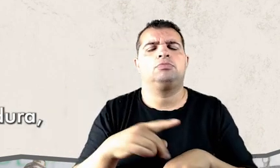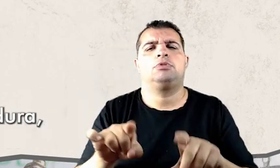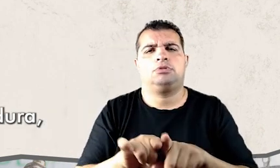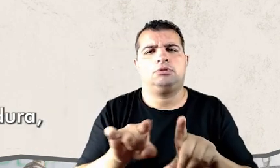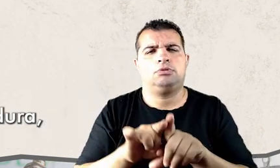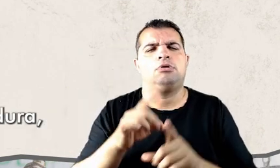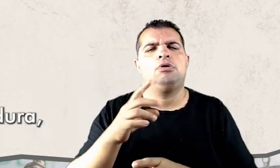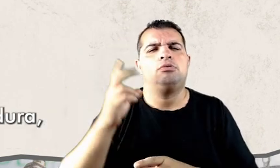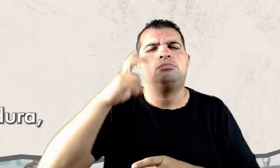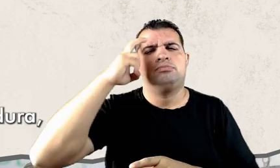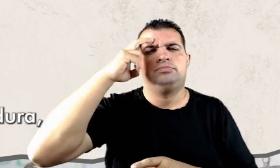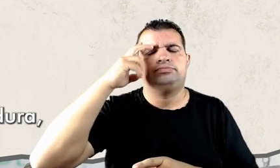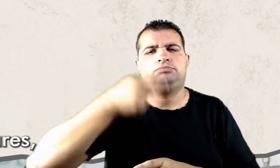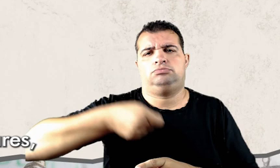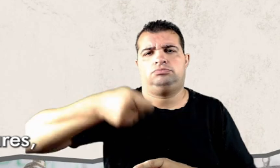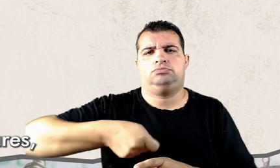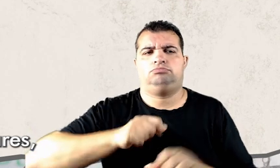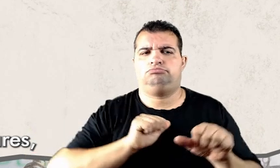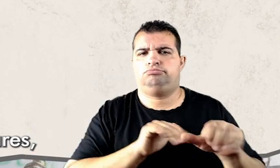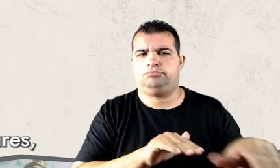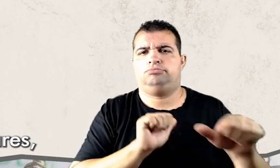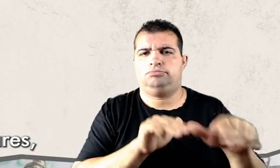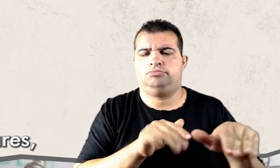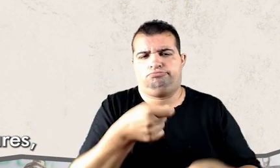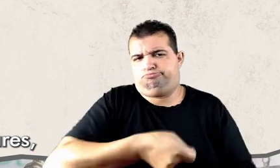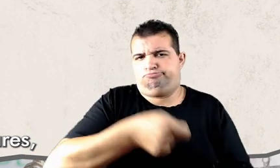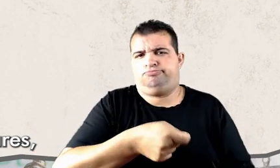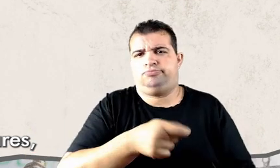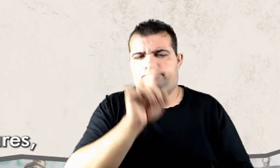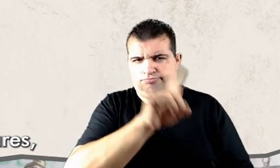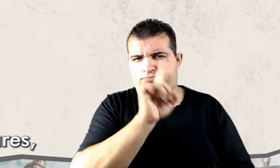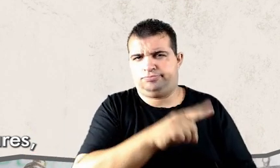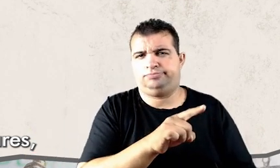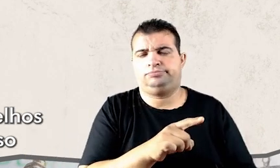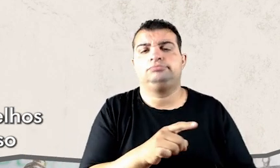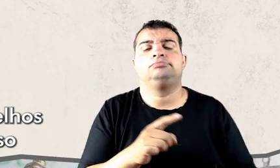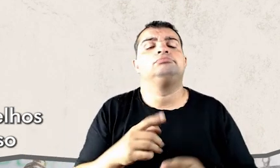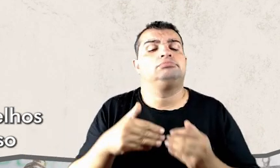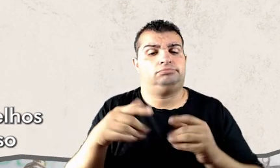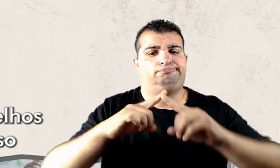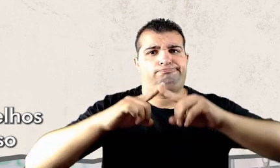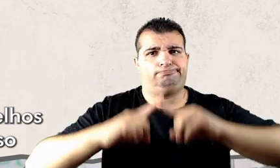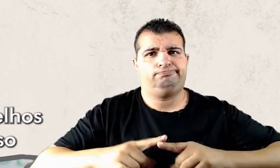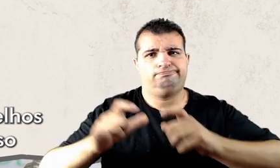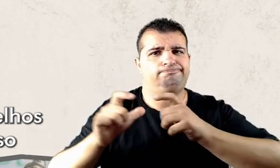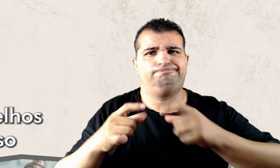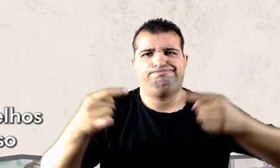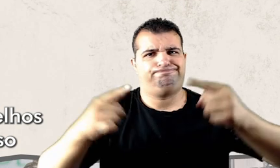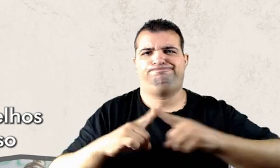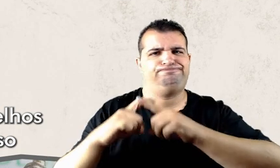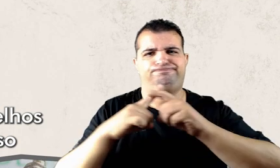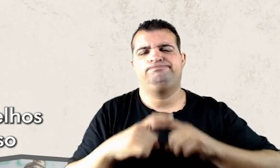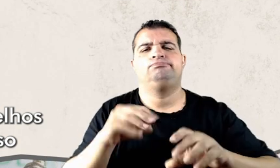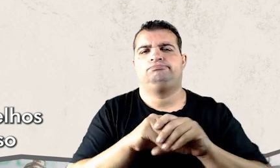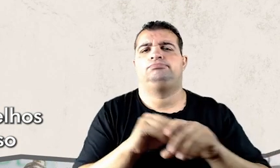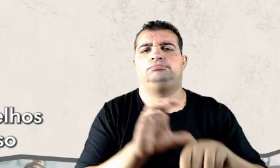ditadura, no final da ditadura, no período da transição, passaram a disputar esses lugares, essas posições dentro dos conselhos e